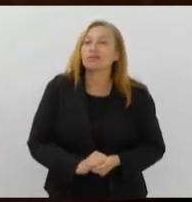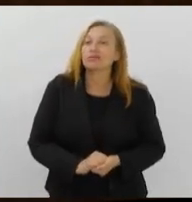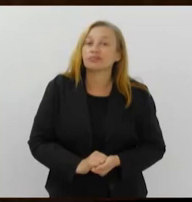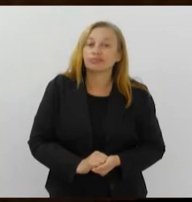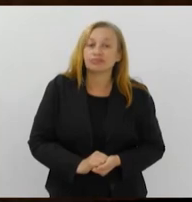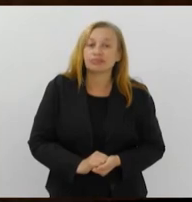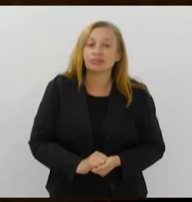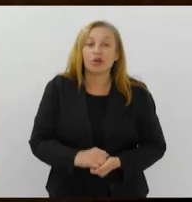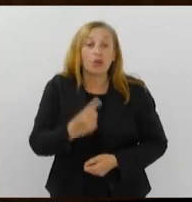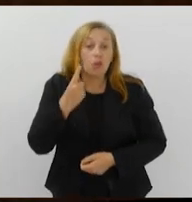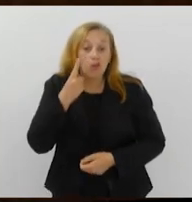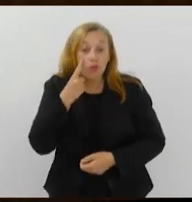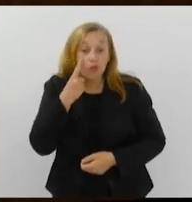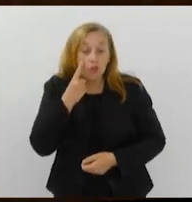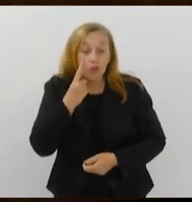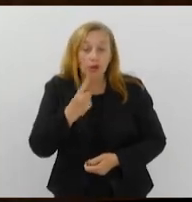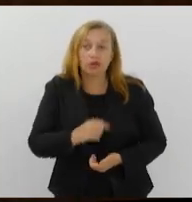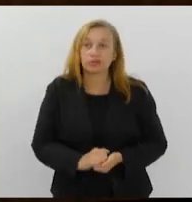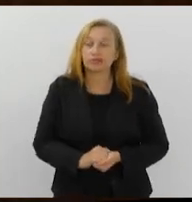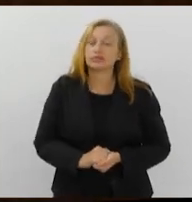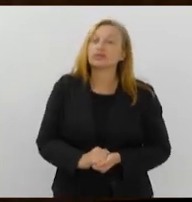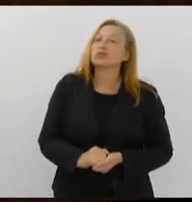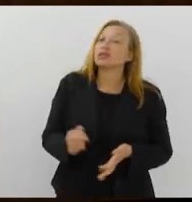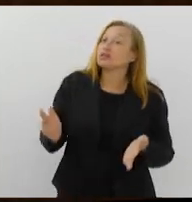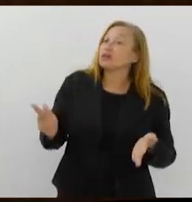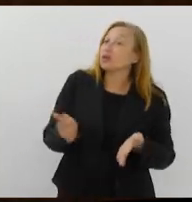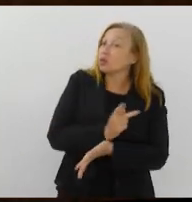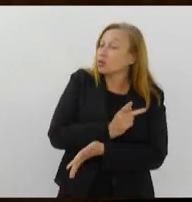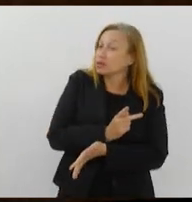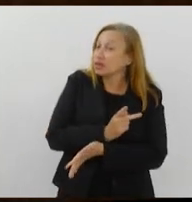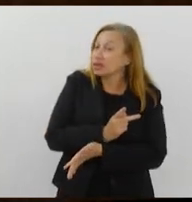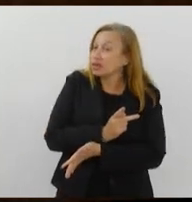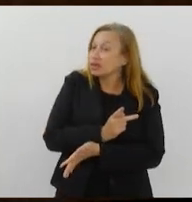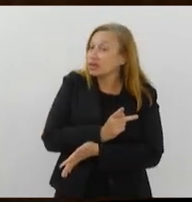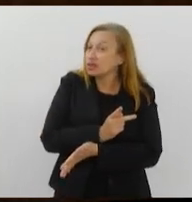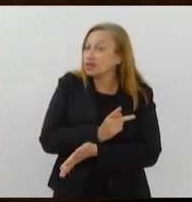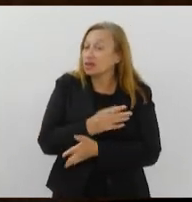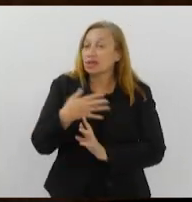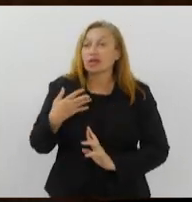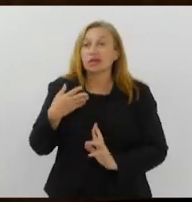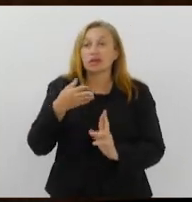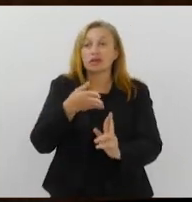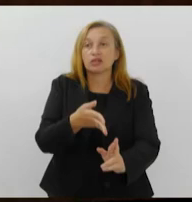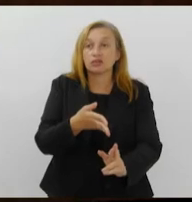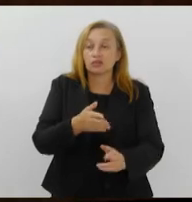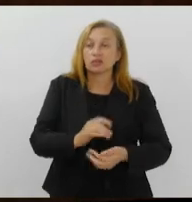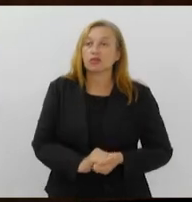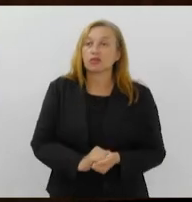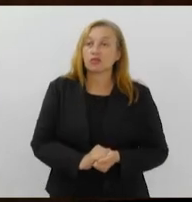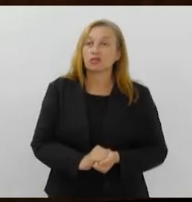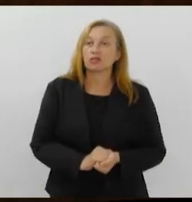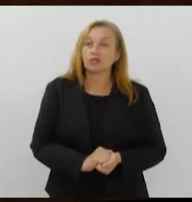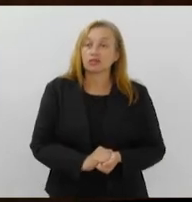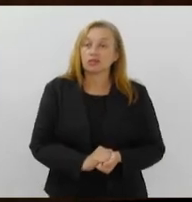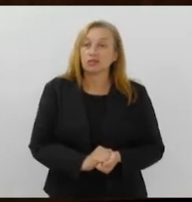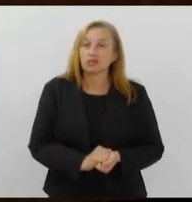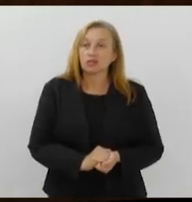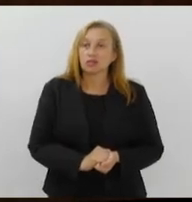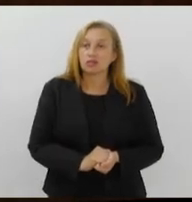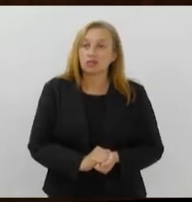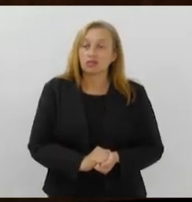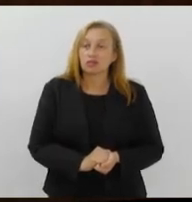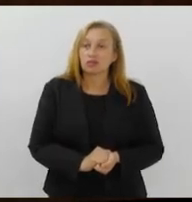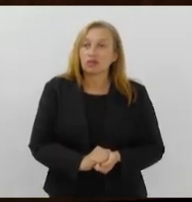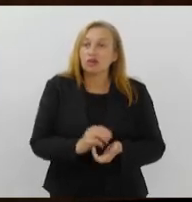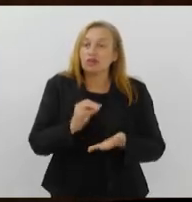temos assistido o que vem acontecendo no que se refere ao desrespeito, à ausência de